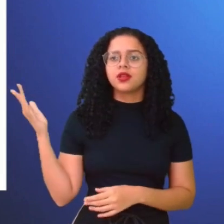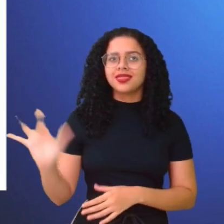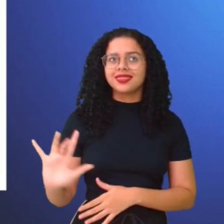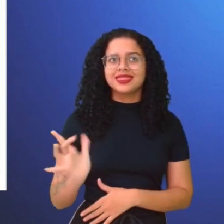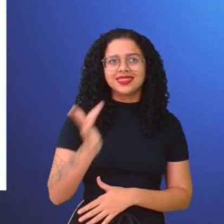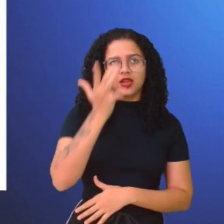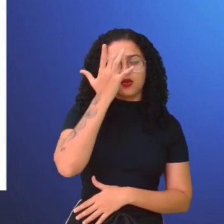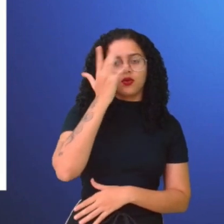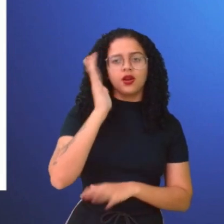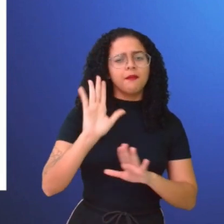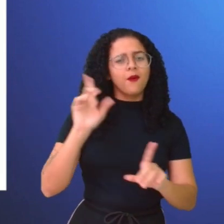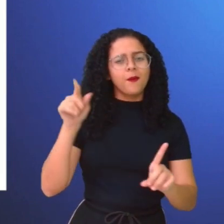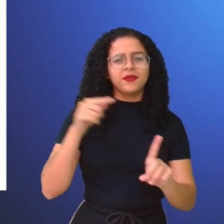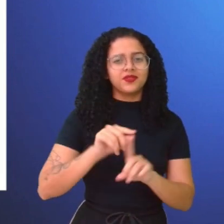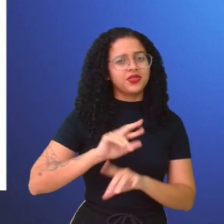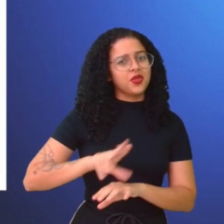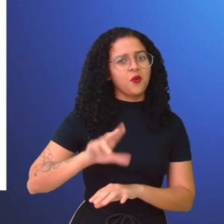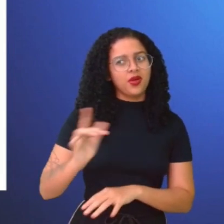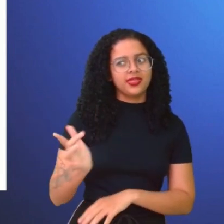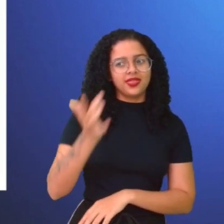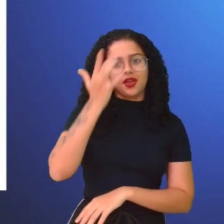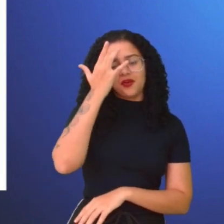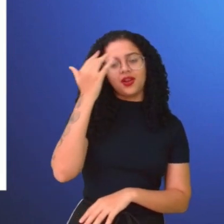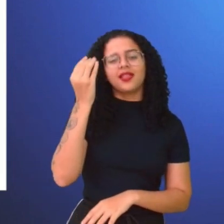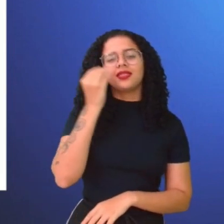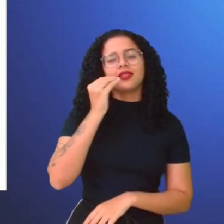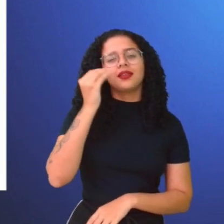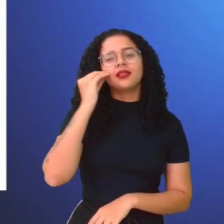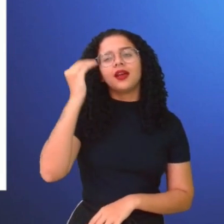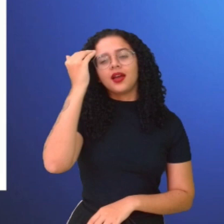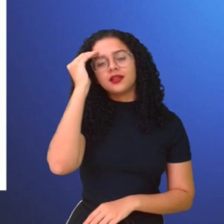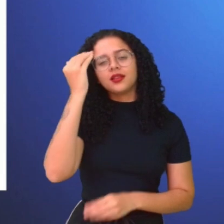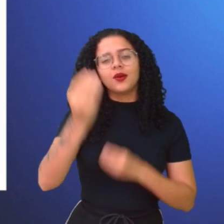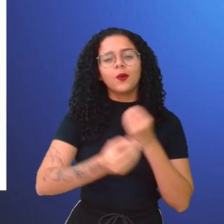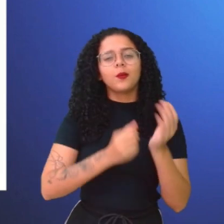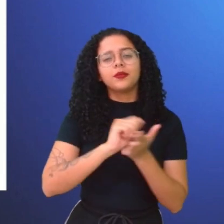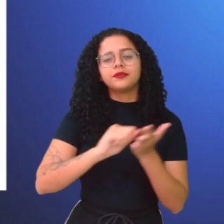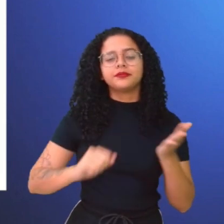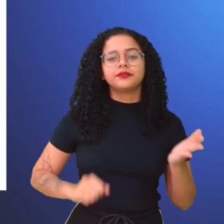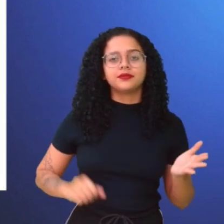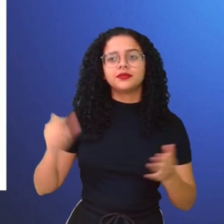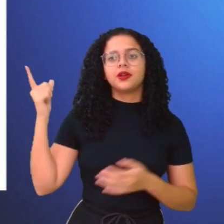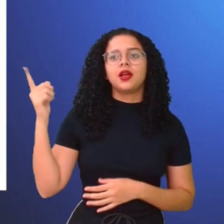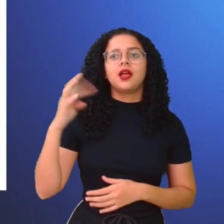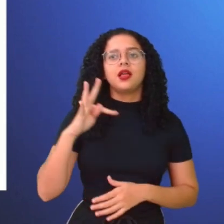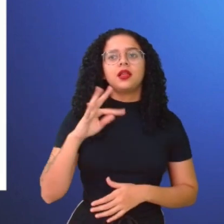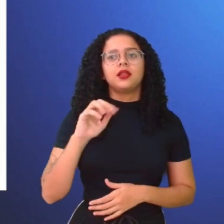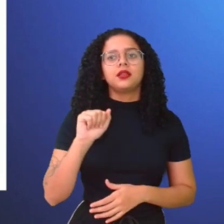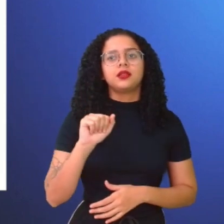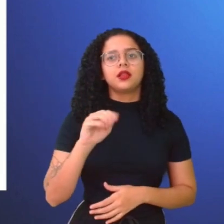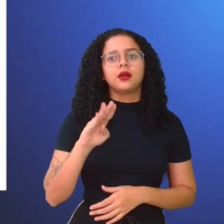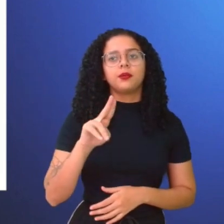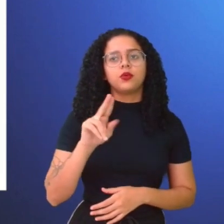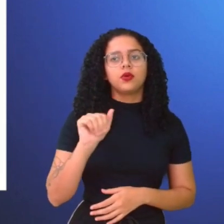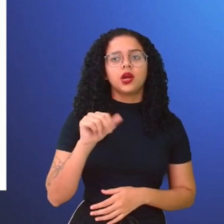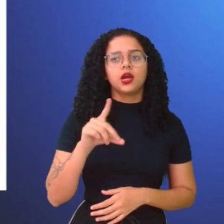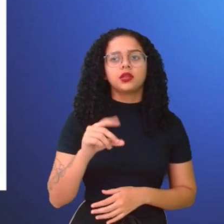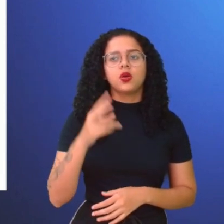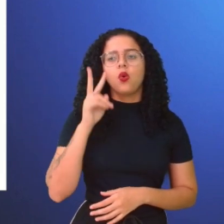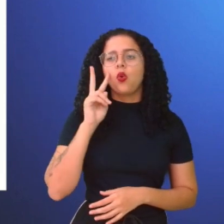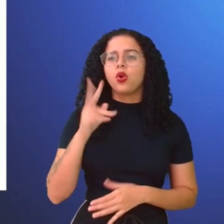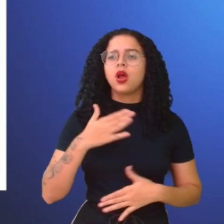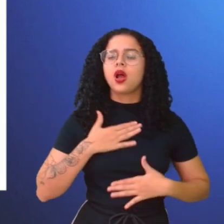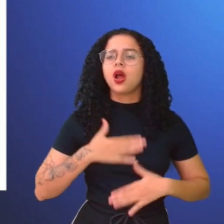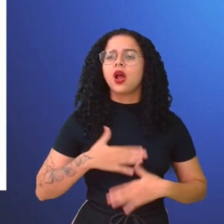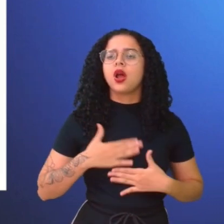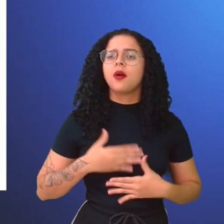mas o objetivo não é esse não. A gente vai tentar entender como é o algoritmo da tabuada. Sim, né? Vamos lá. Então, se a gente olhar com calma, como é